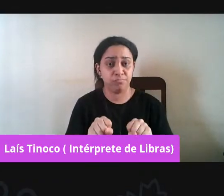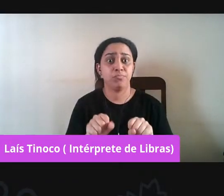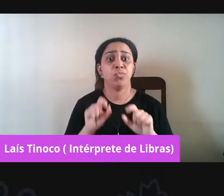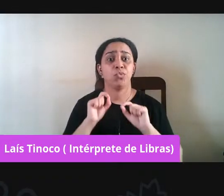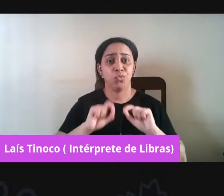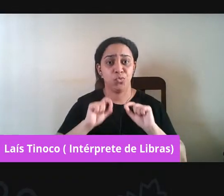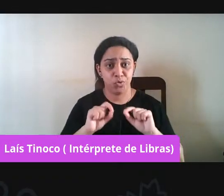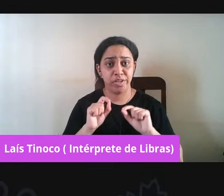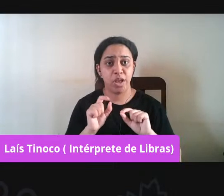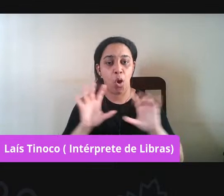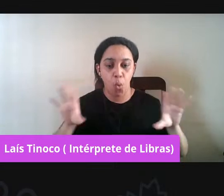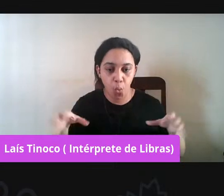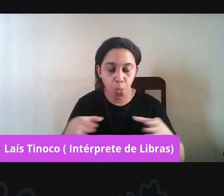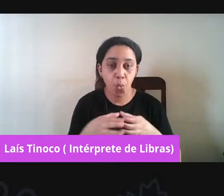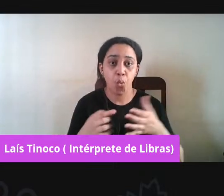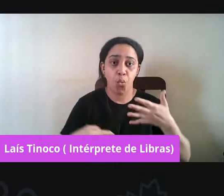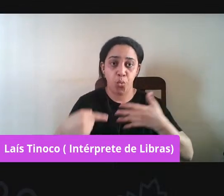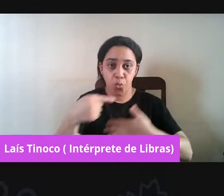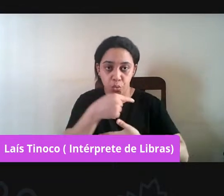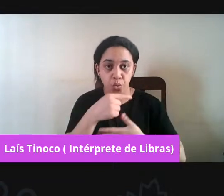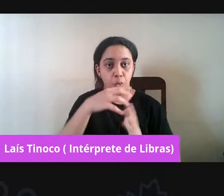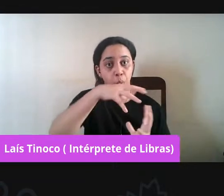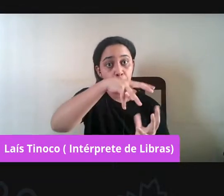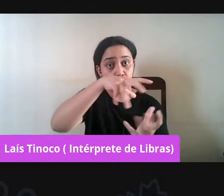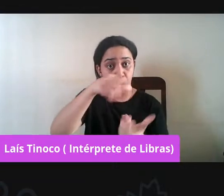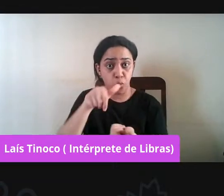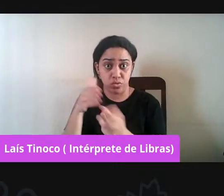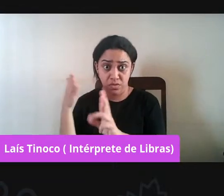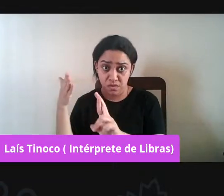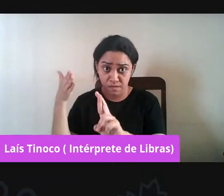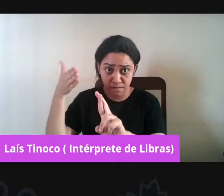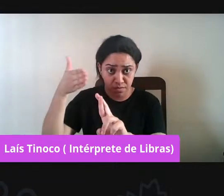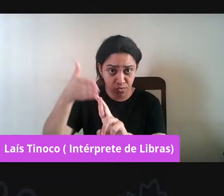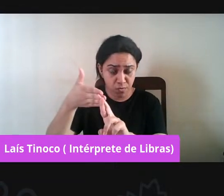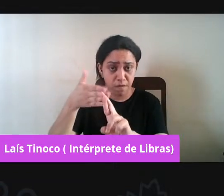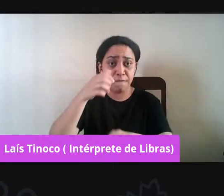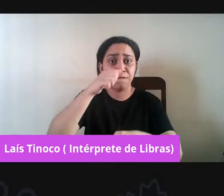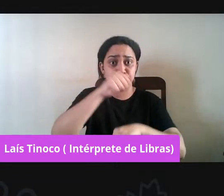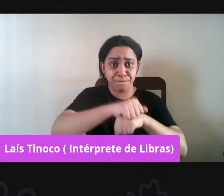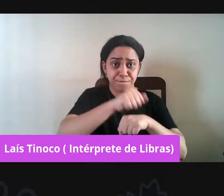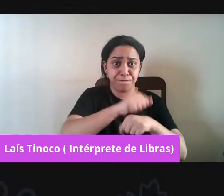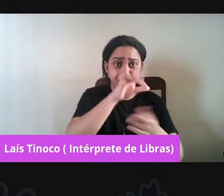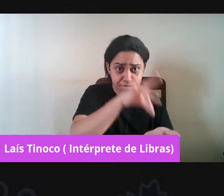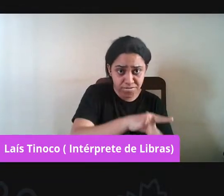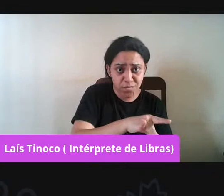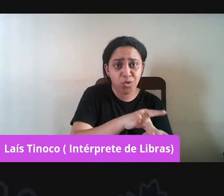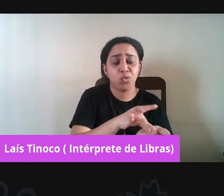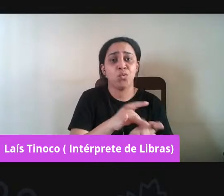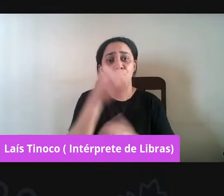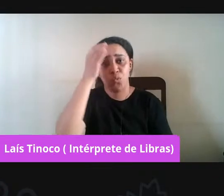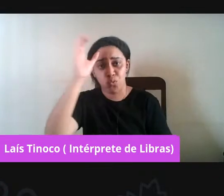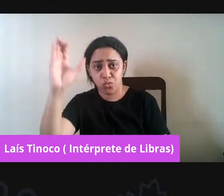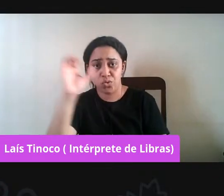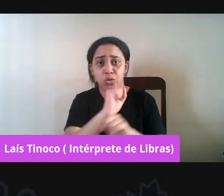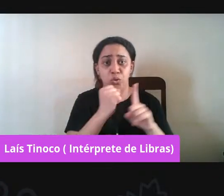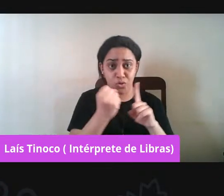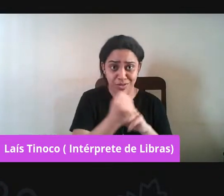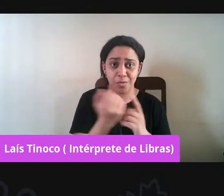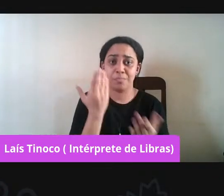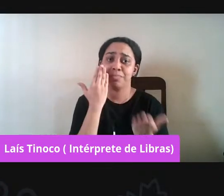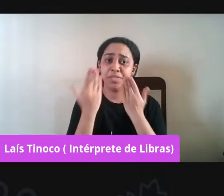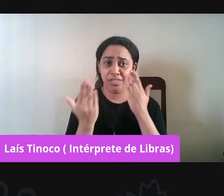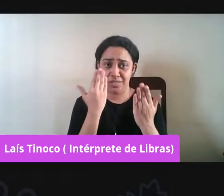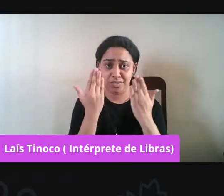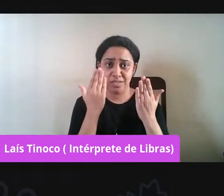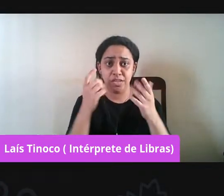seu conjunto, a um mundo referencial, físico, cultural, social e psicológico em que se